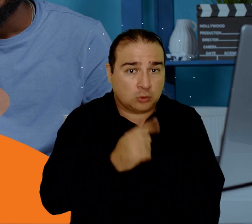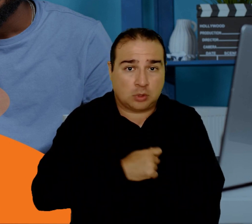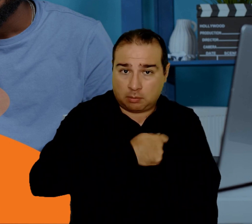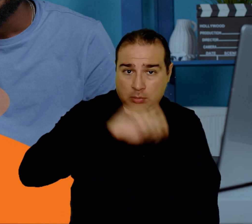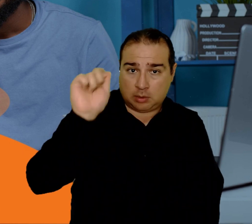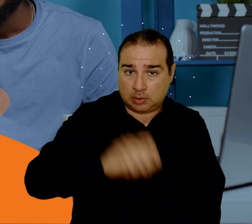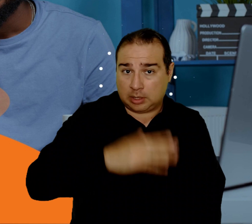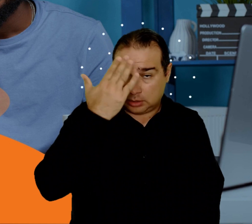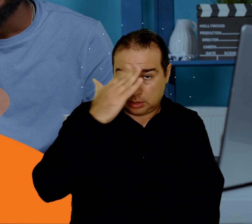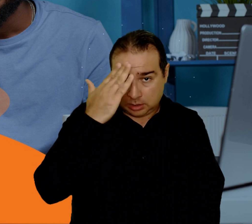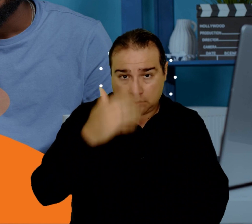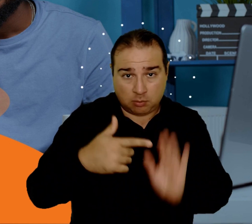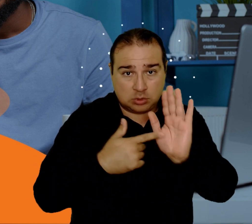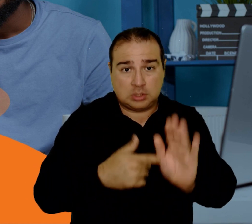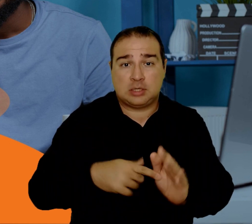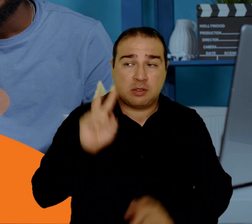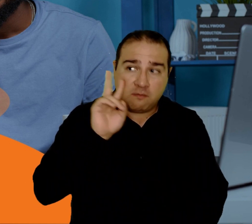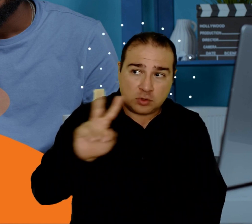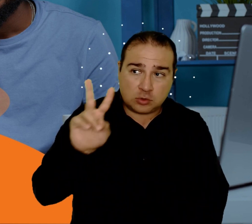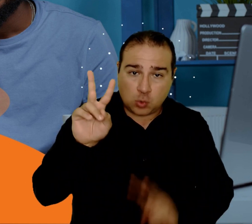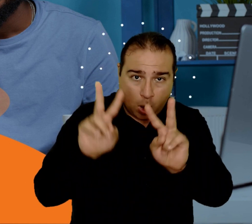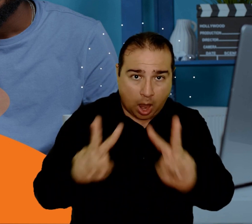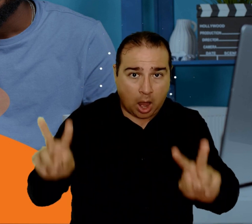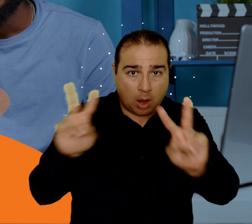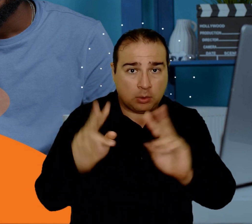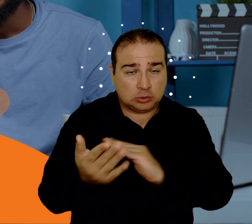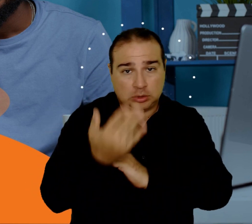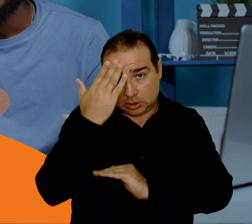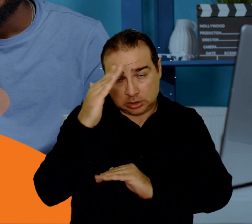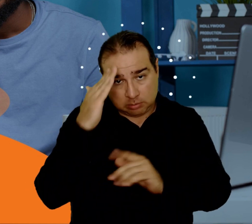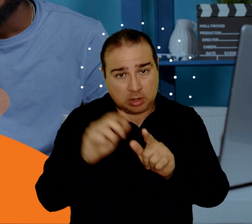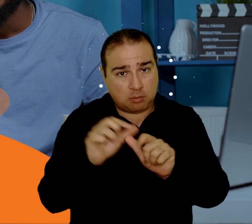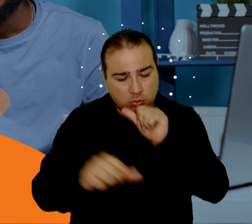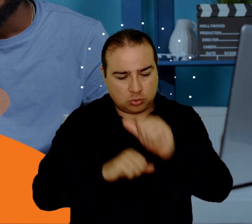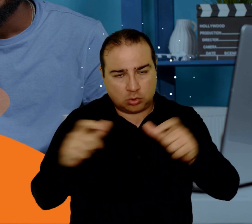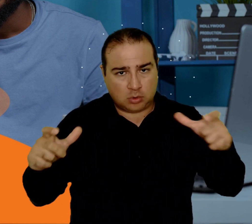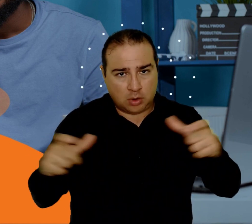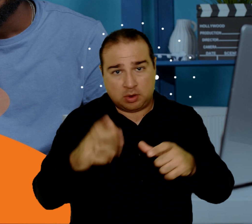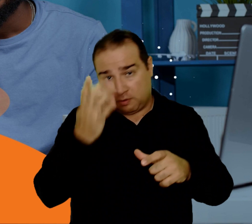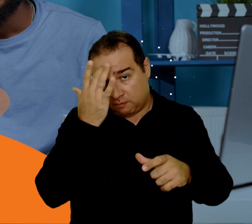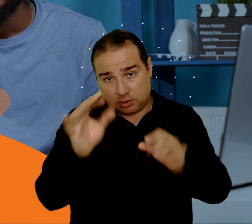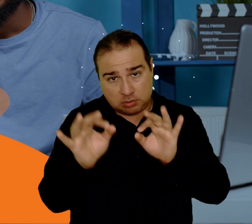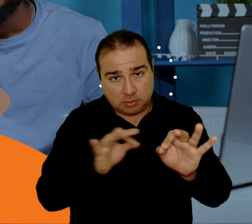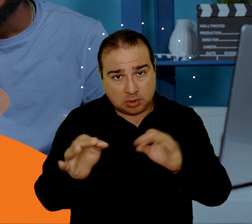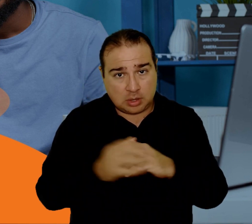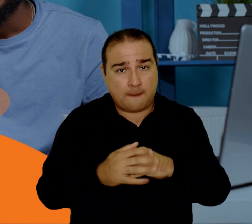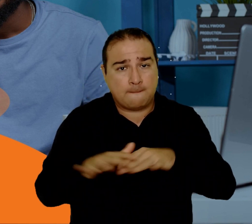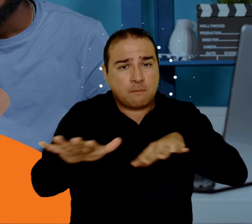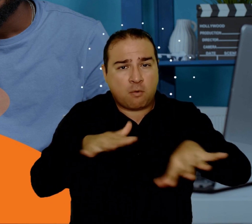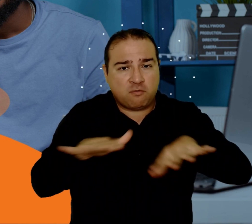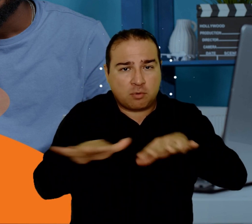surdos entendessem o que estava acontecendo. Em terceiro lugar, a quadra foi redimensionada para facilitar